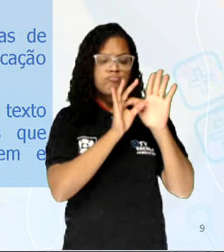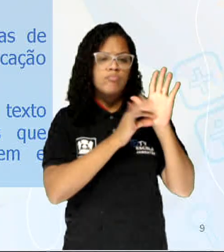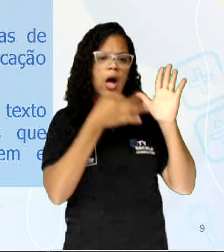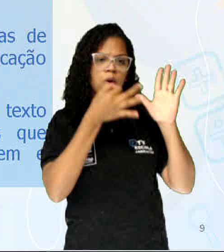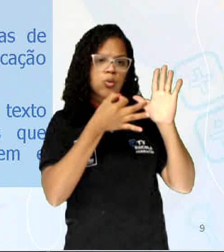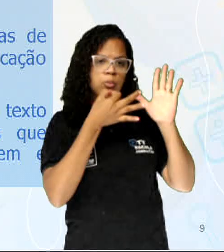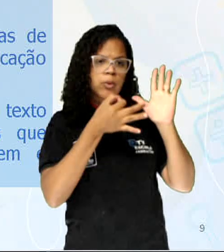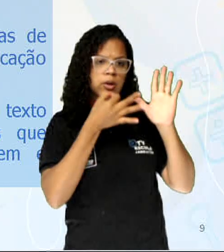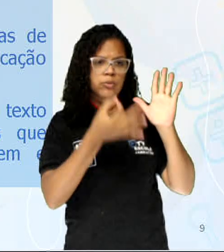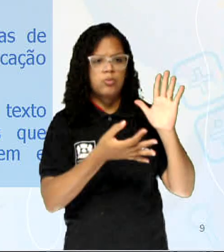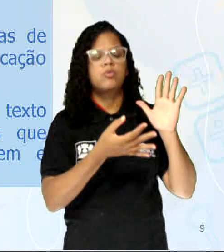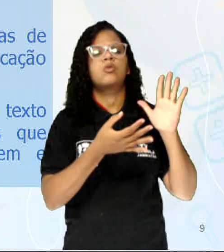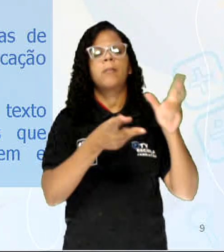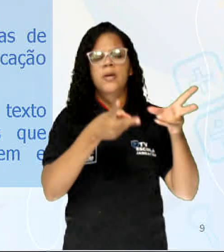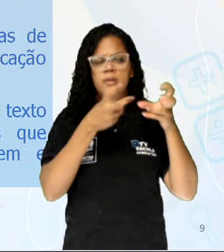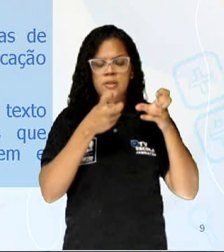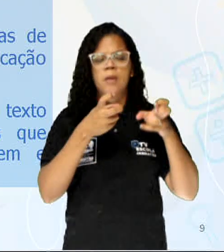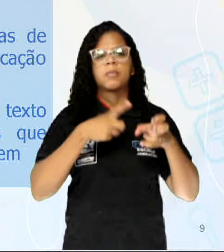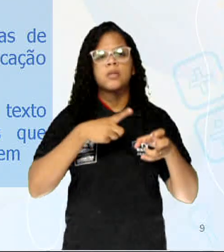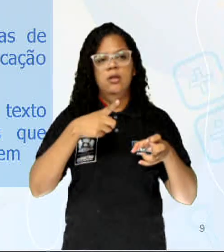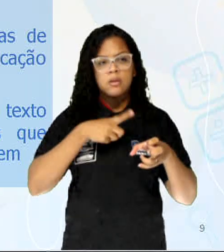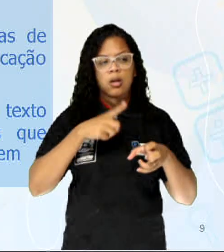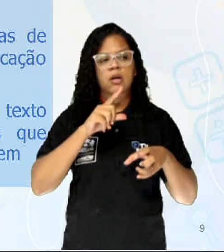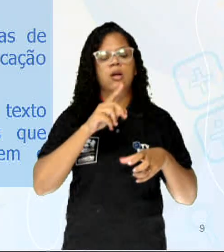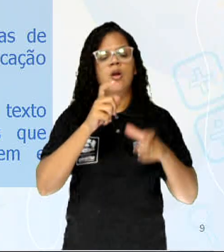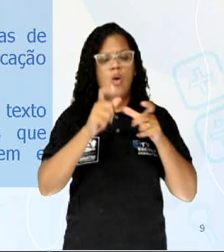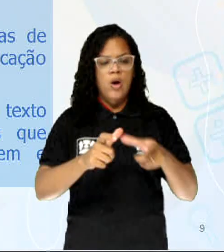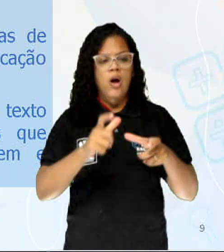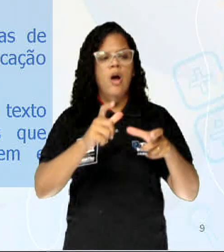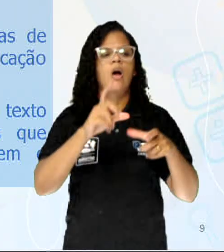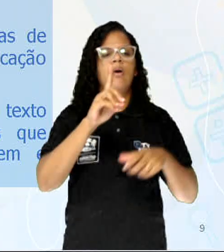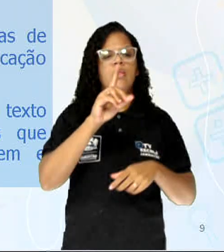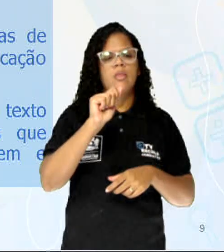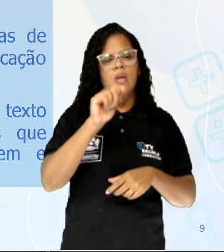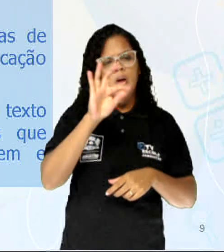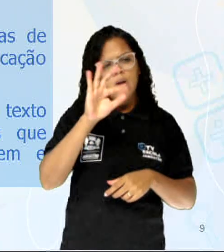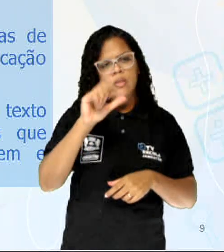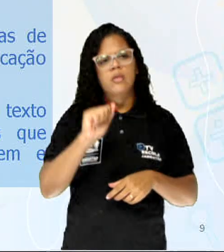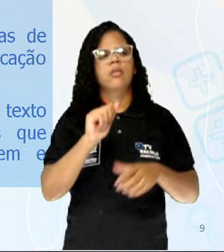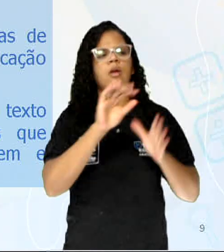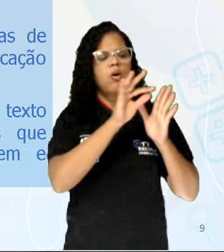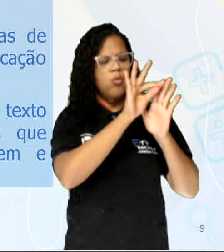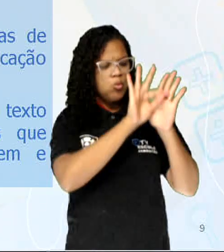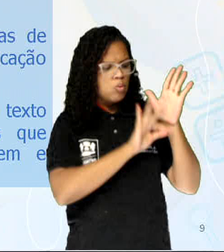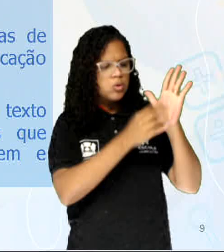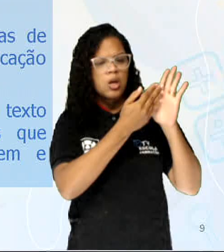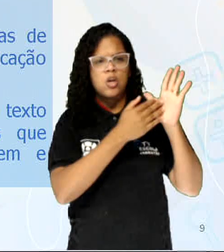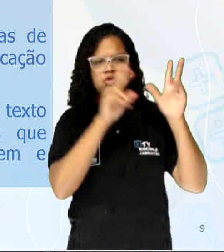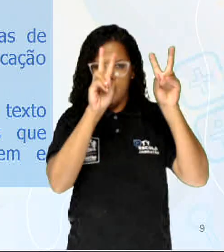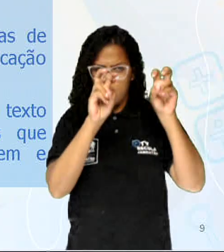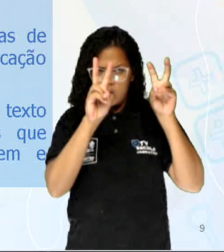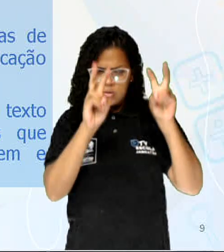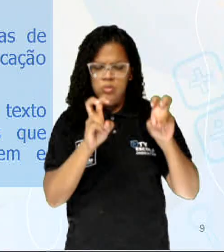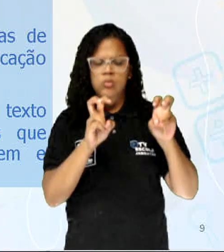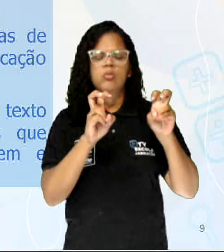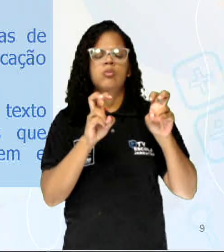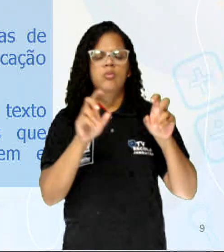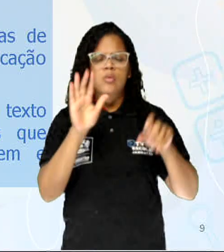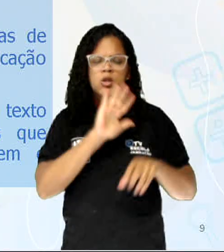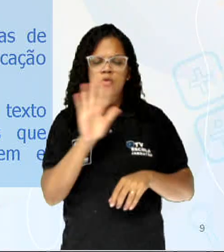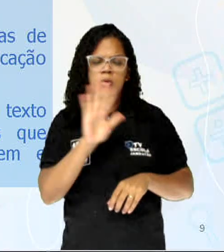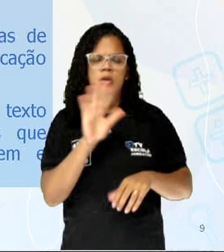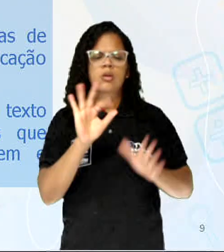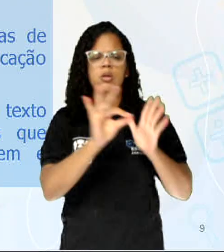se a carta apresenta, repetindo, local e data, vocativo, corpo do texto, que é o assunto, despedida